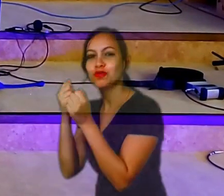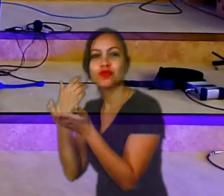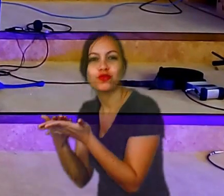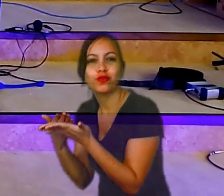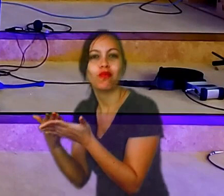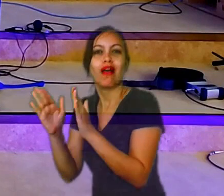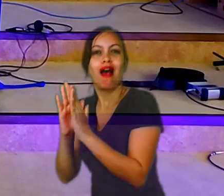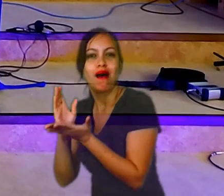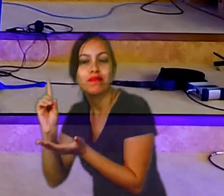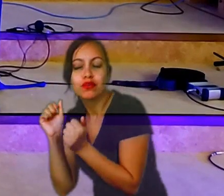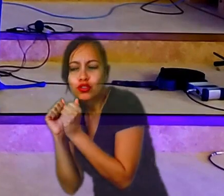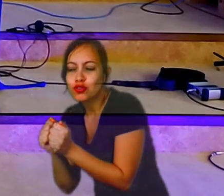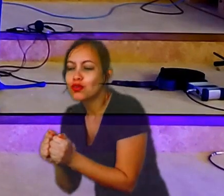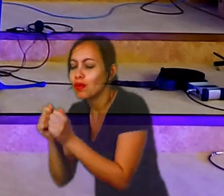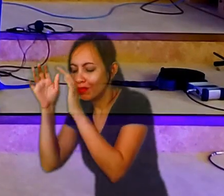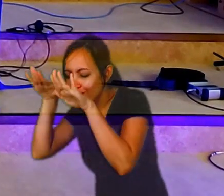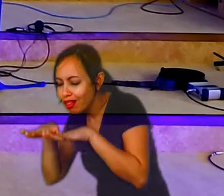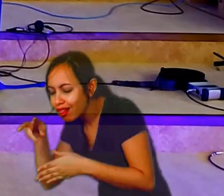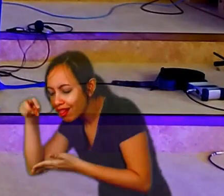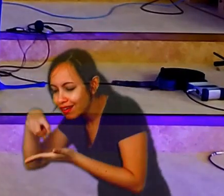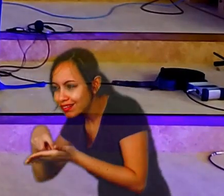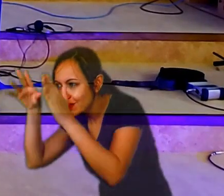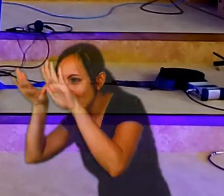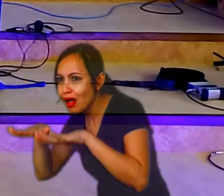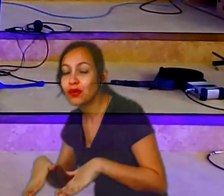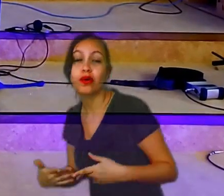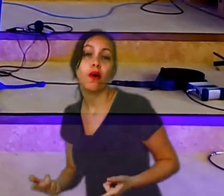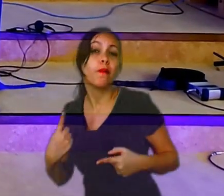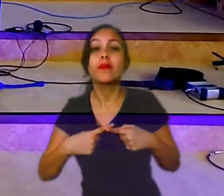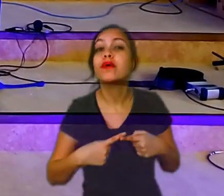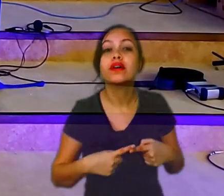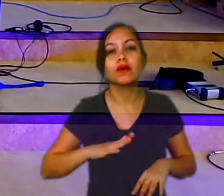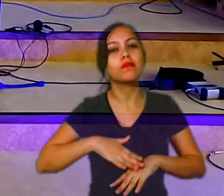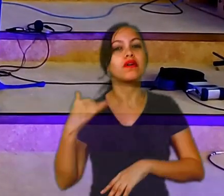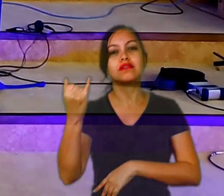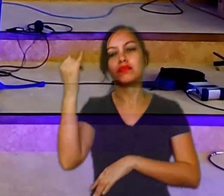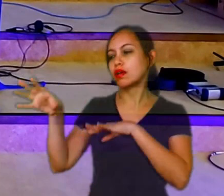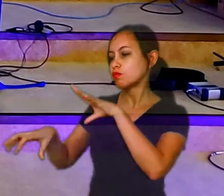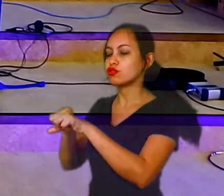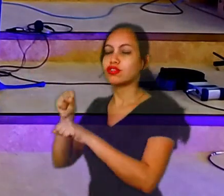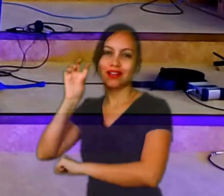o que é de mais importante na minha e na sua vida, é buscar ao Senhor.